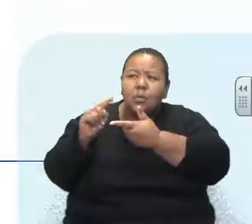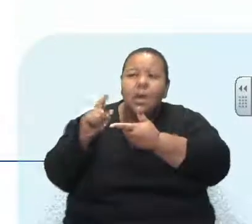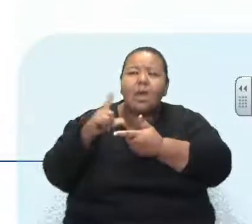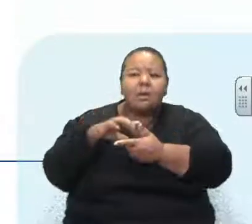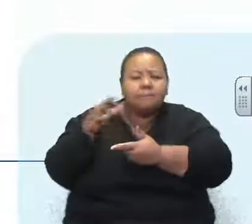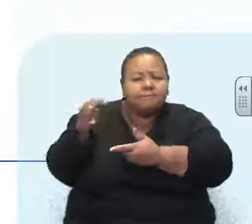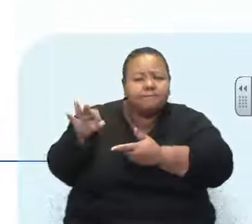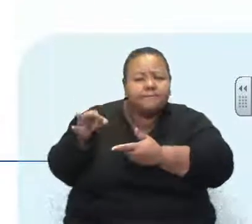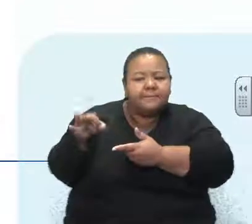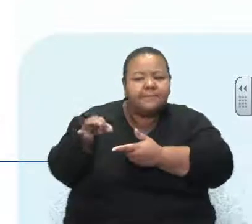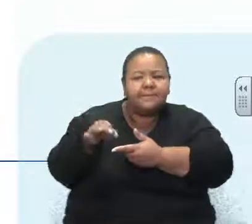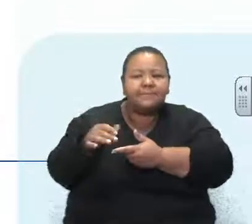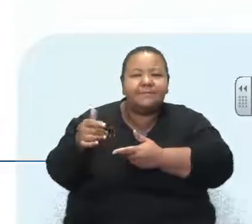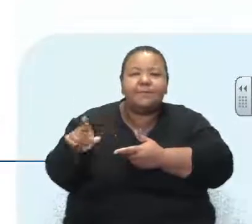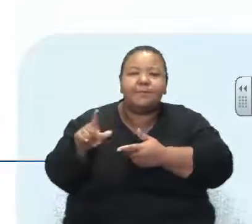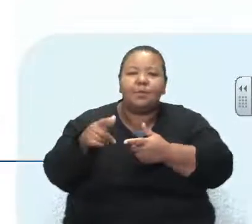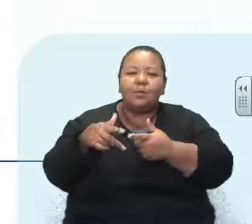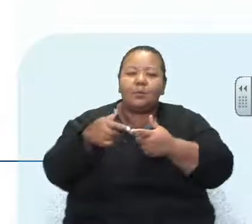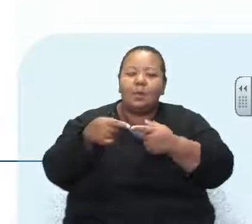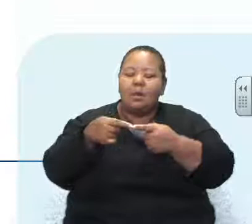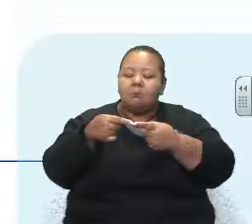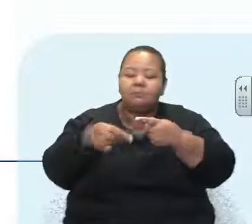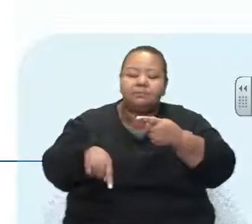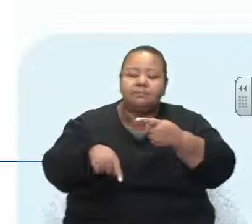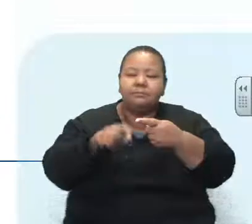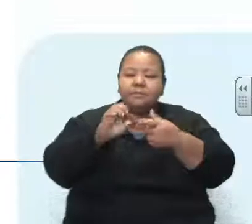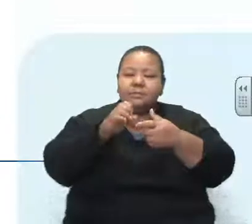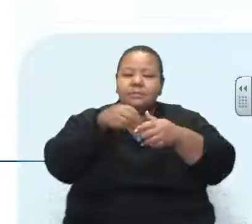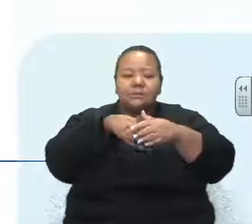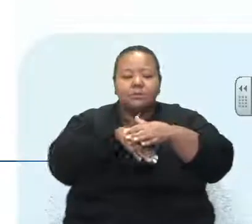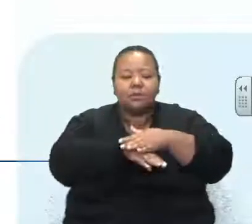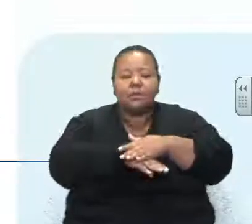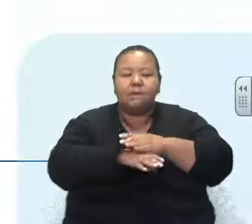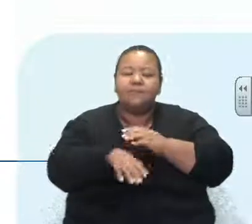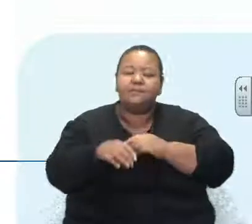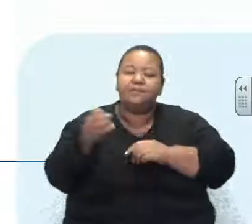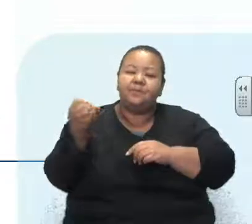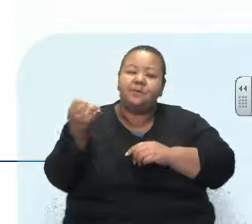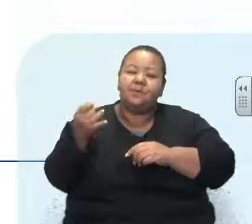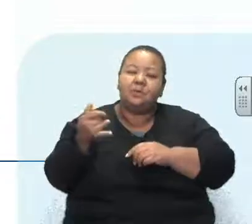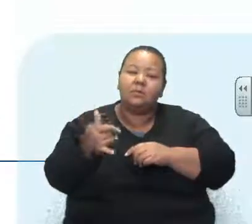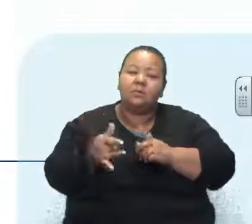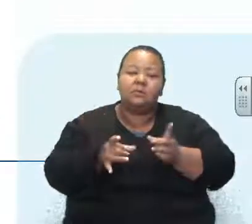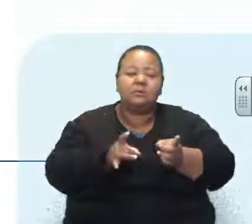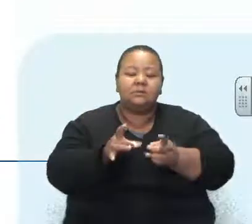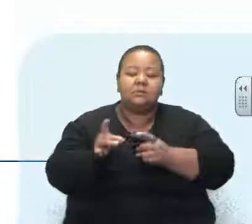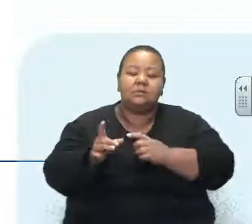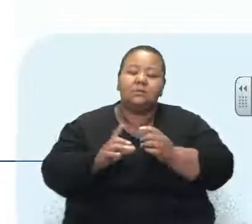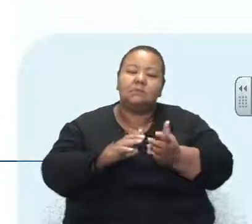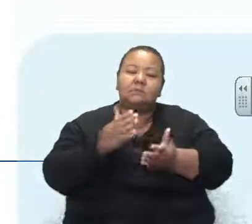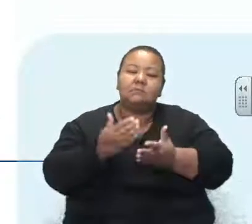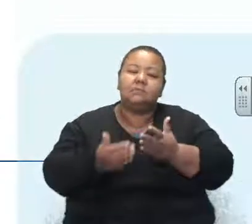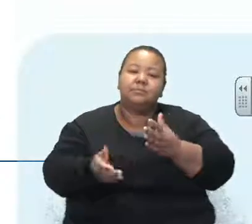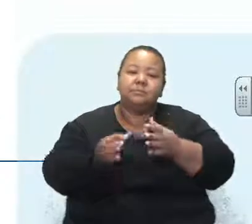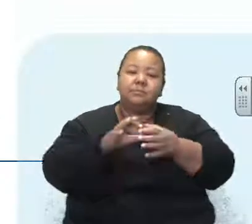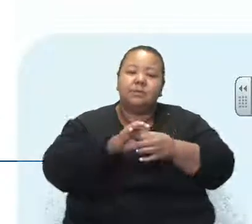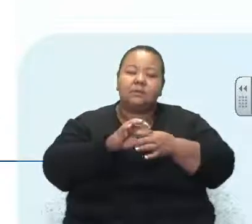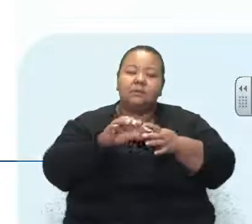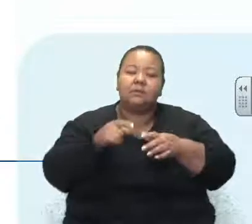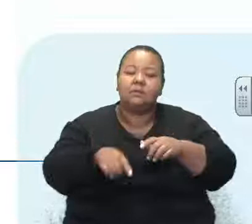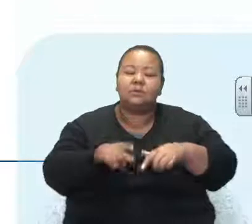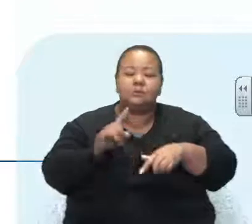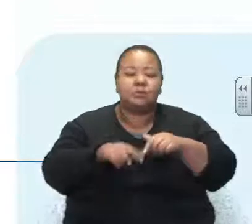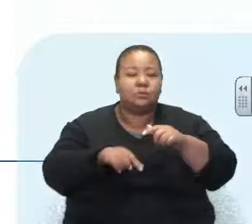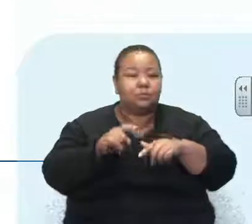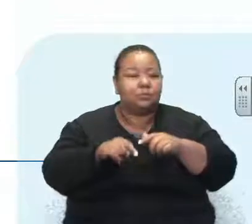fato. A ruptura do estoque, a quantidade de vendas perdidas em função da disponibilidade do produto. Olha, eu não